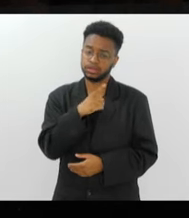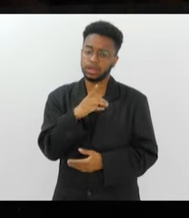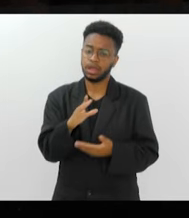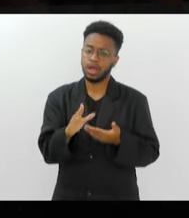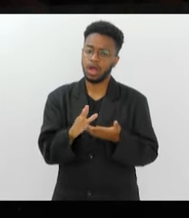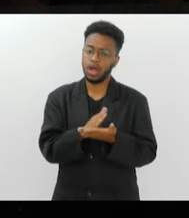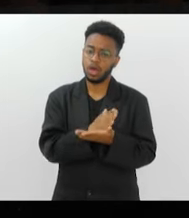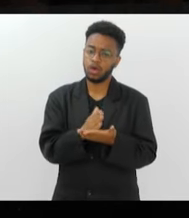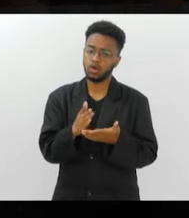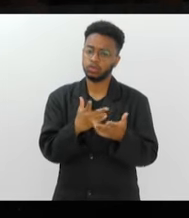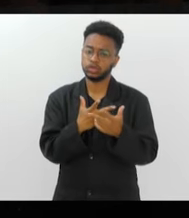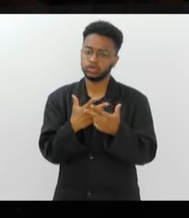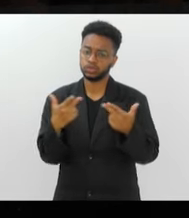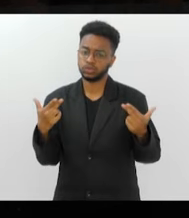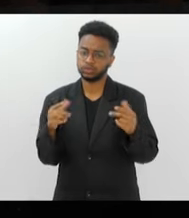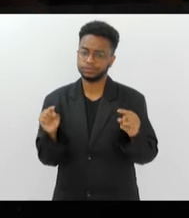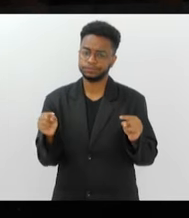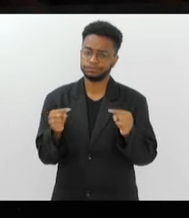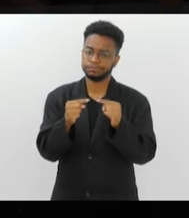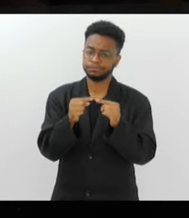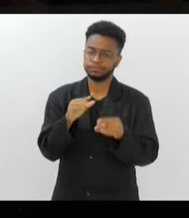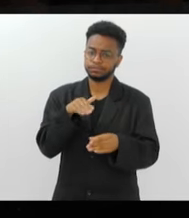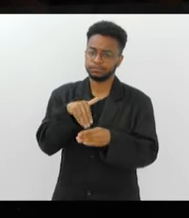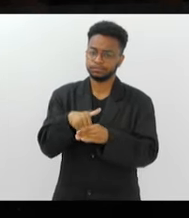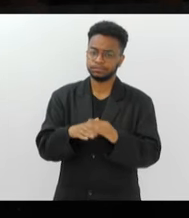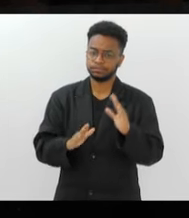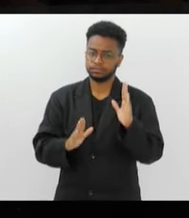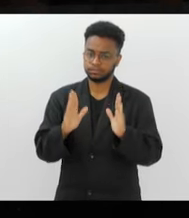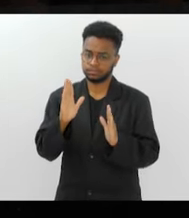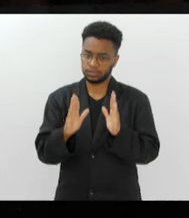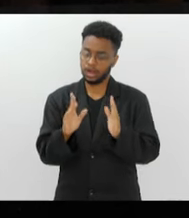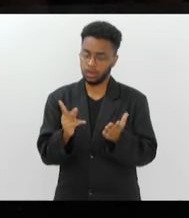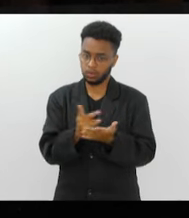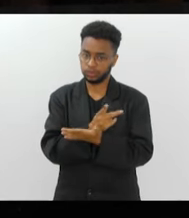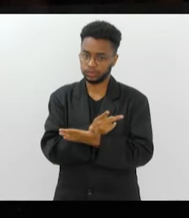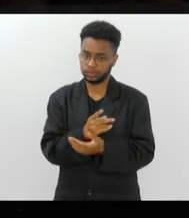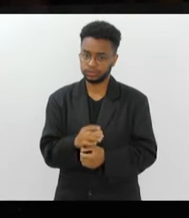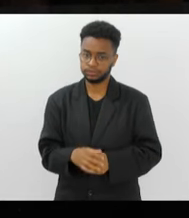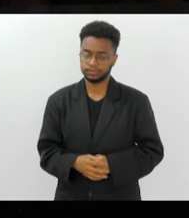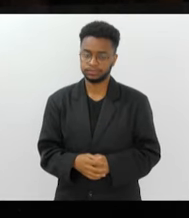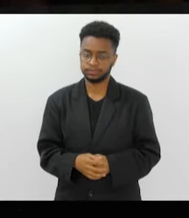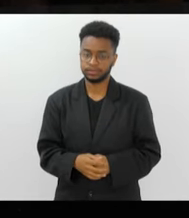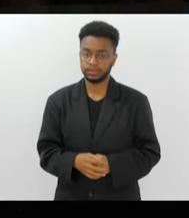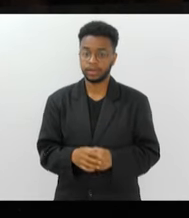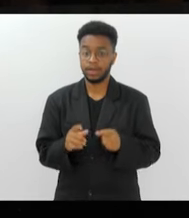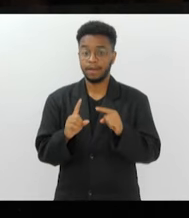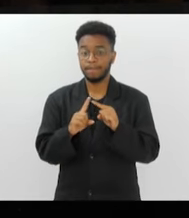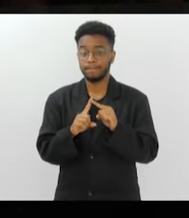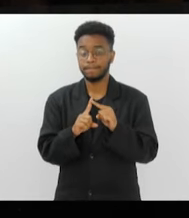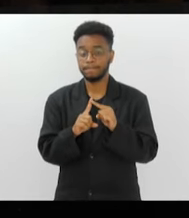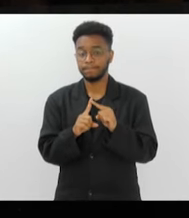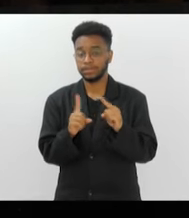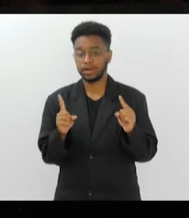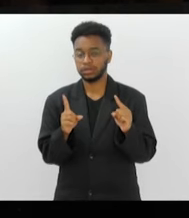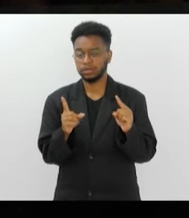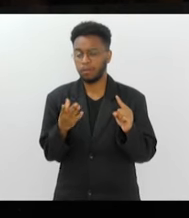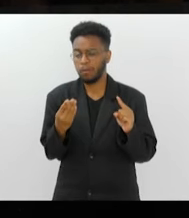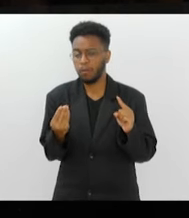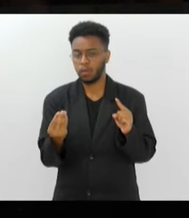fenômenos eleitorais que aconteceram, mas não foram